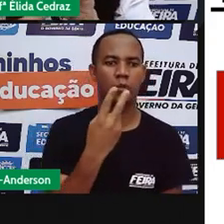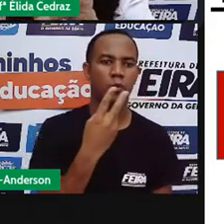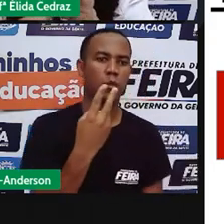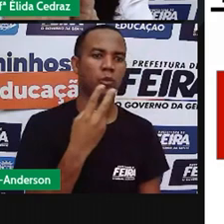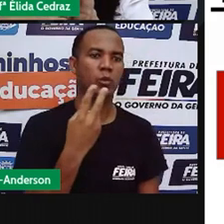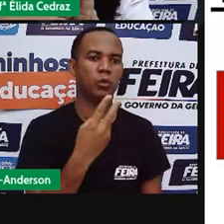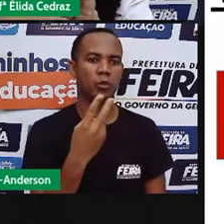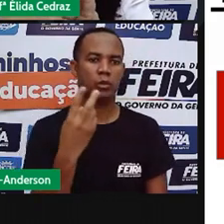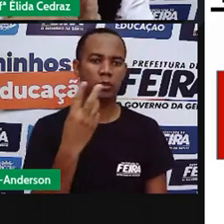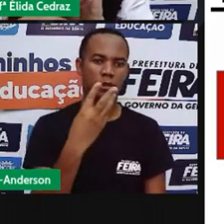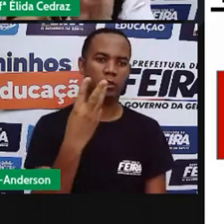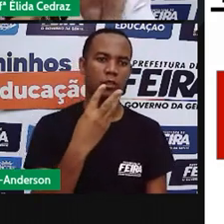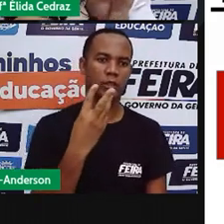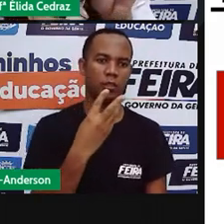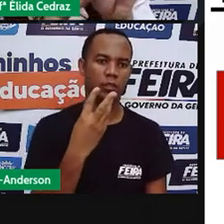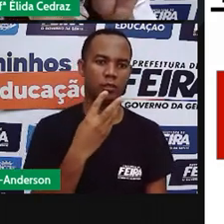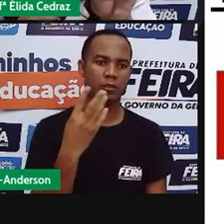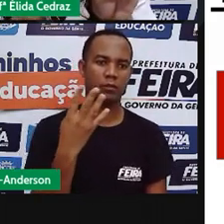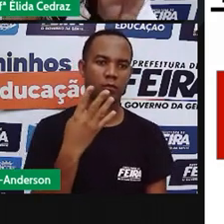3, 4.